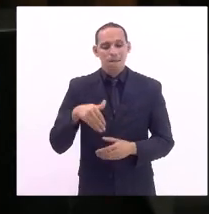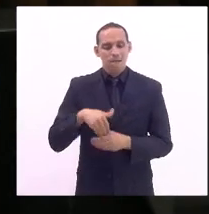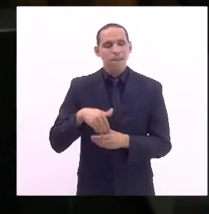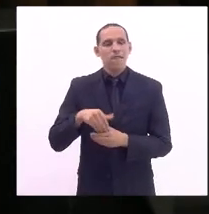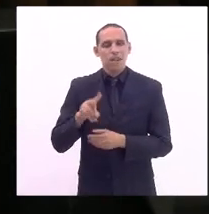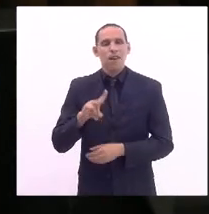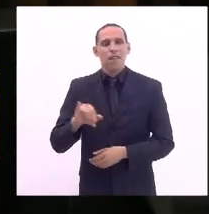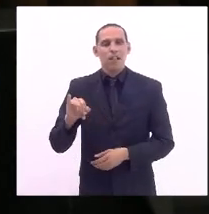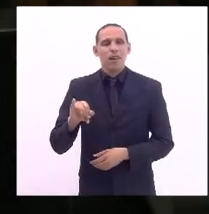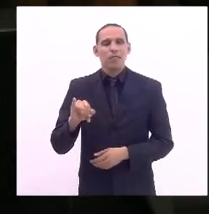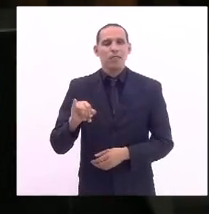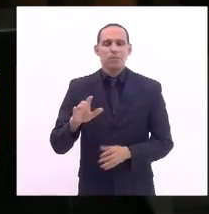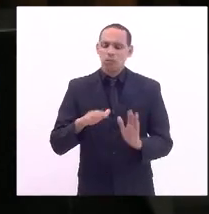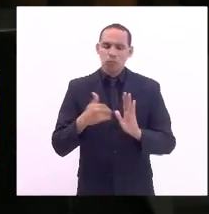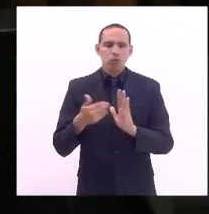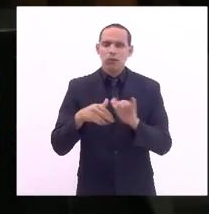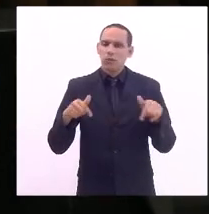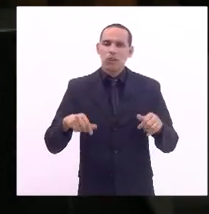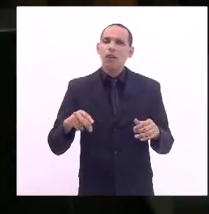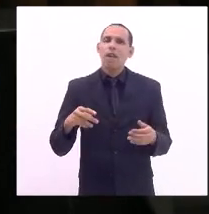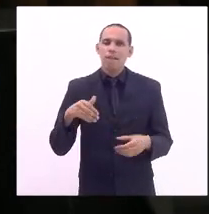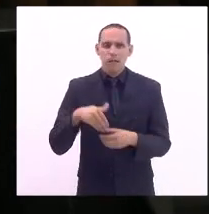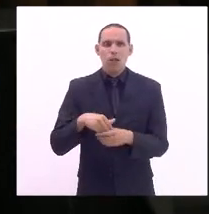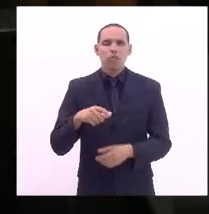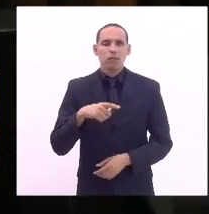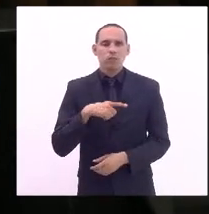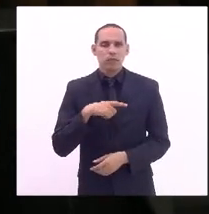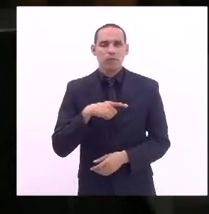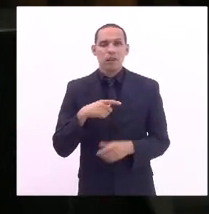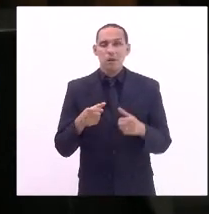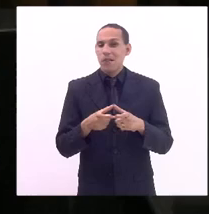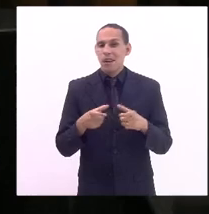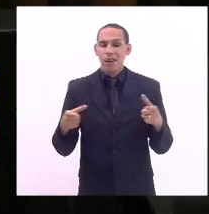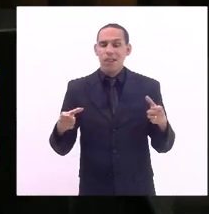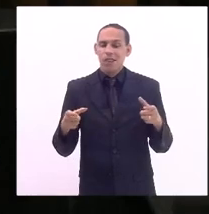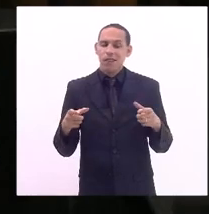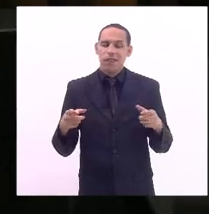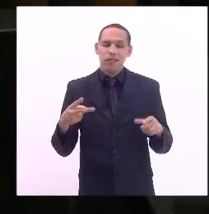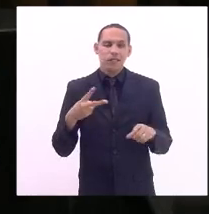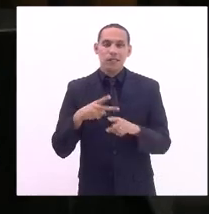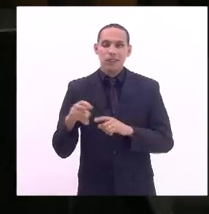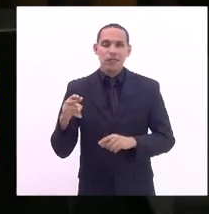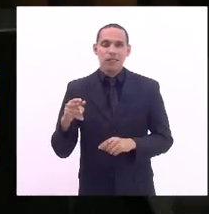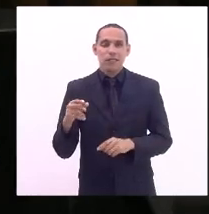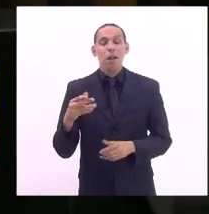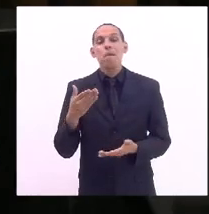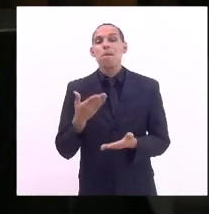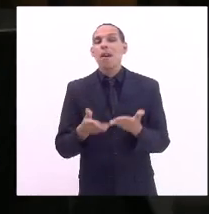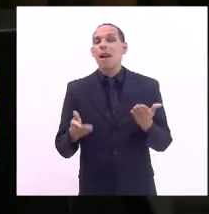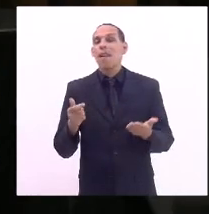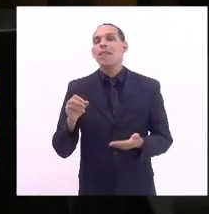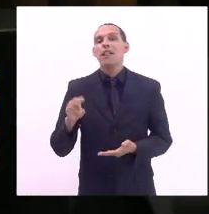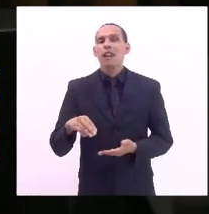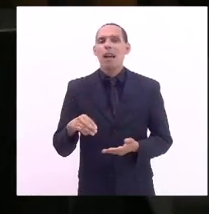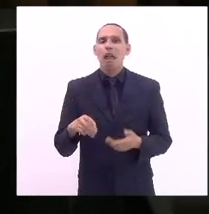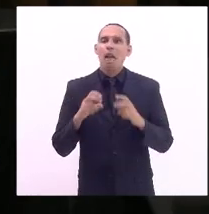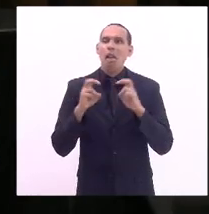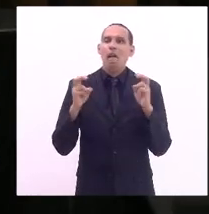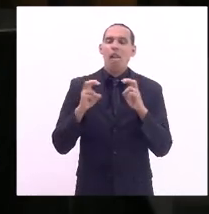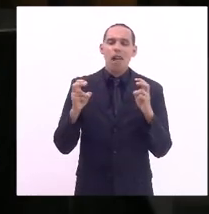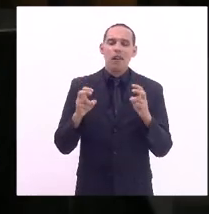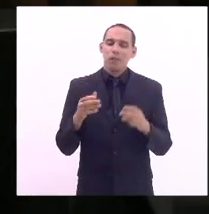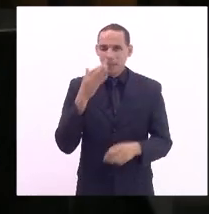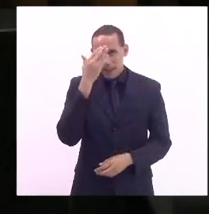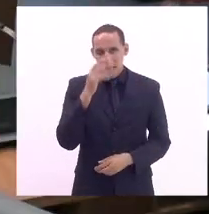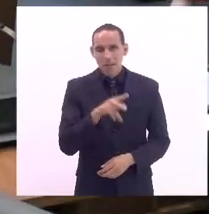votado, como tudo que acontece aqui. E a maioria vence. E quem perde, esperneia. Muito obrigado,